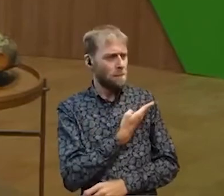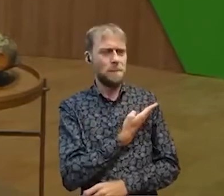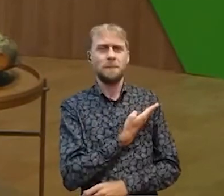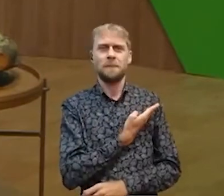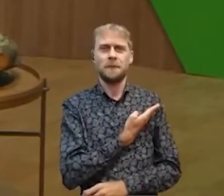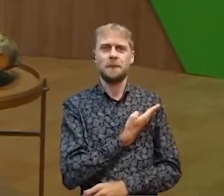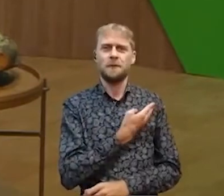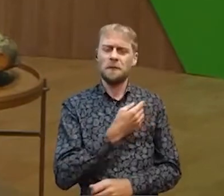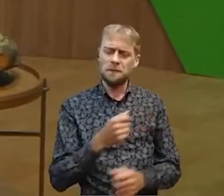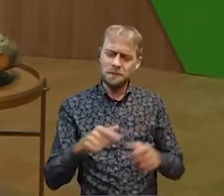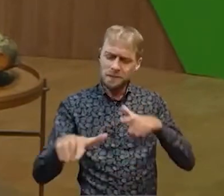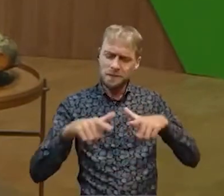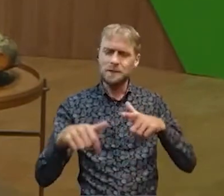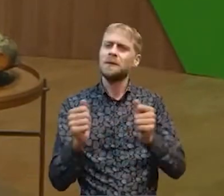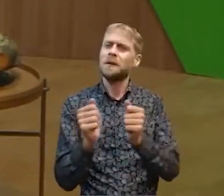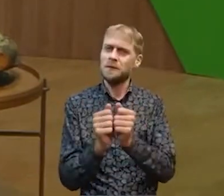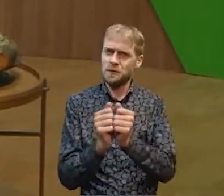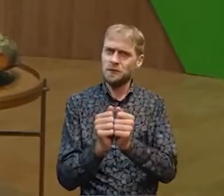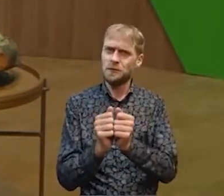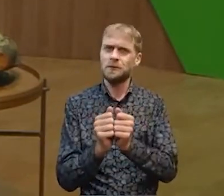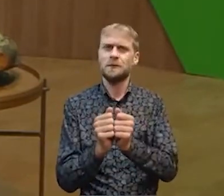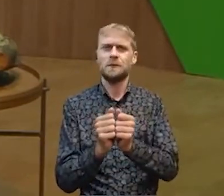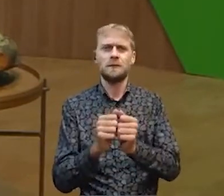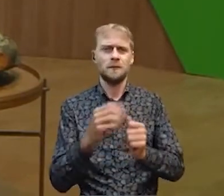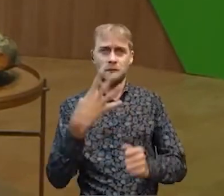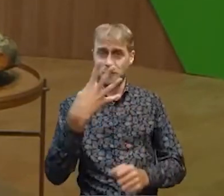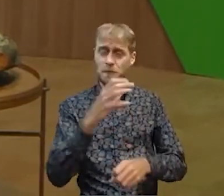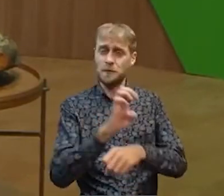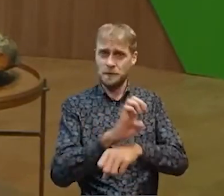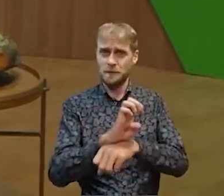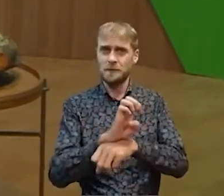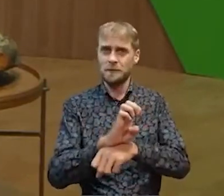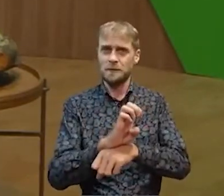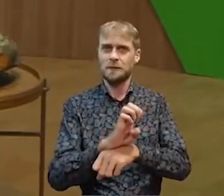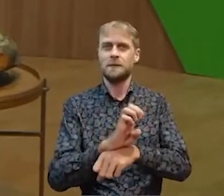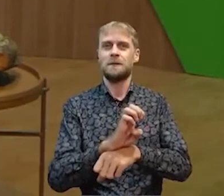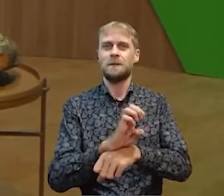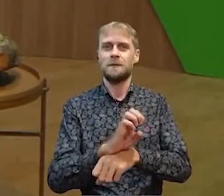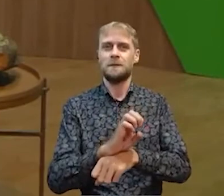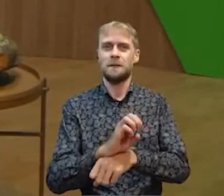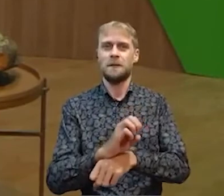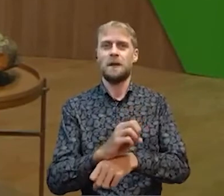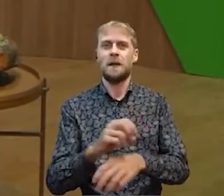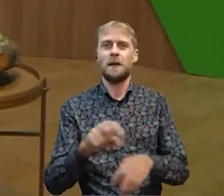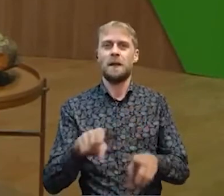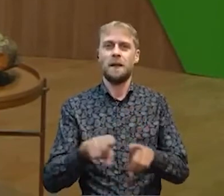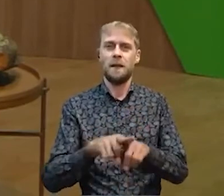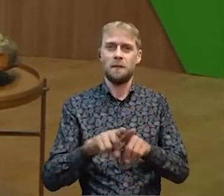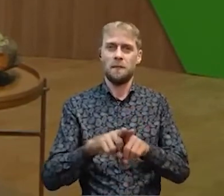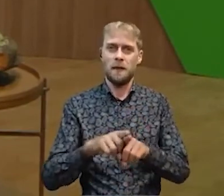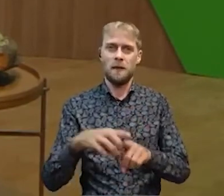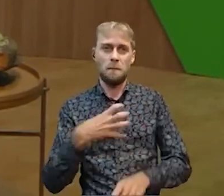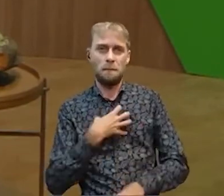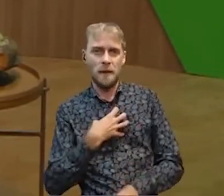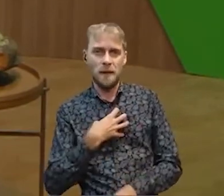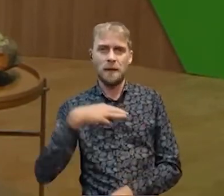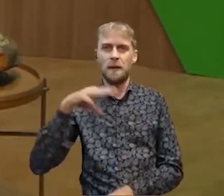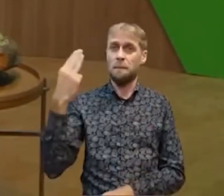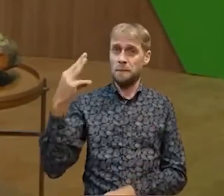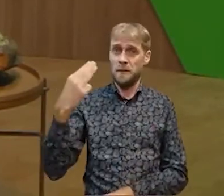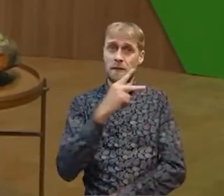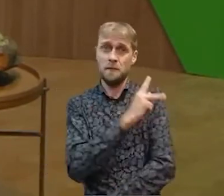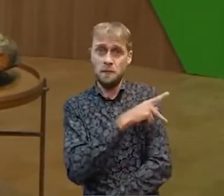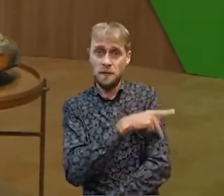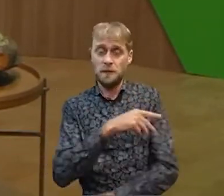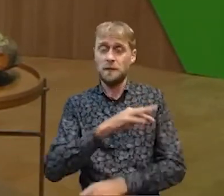vamos unir todo mundo junto, a gente, o Sérgio, a Simone, representada pelo Lívio agora, mas vamos para frente,